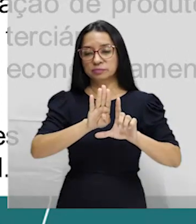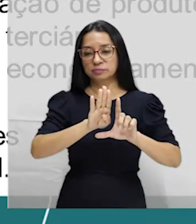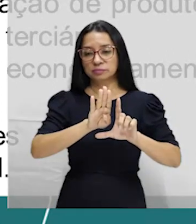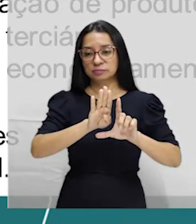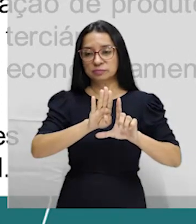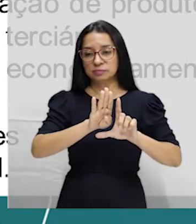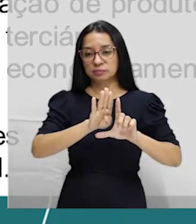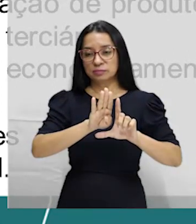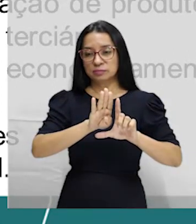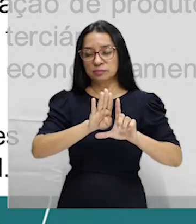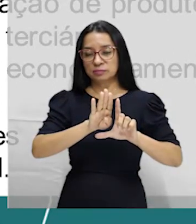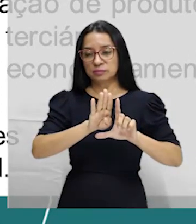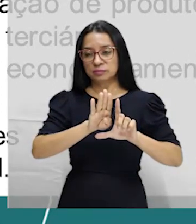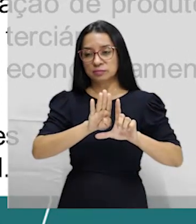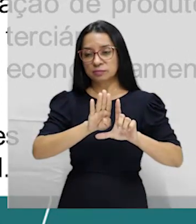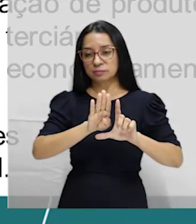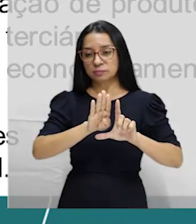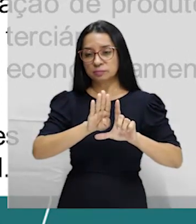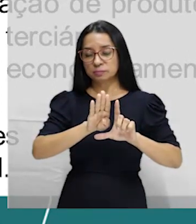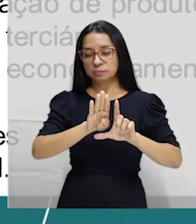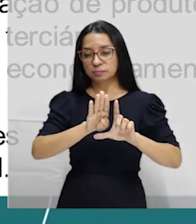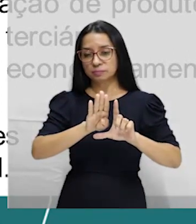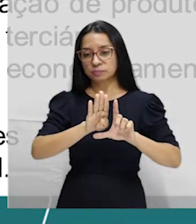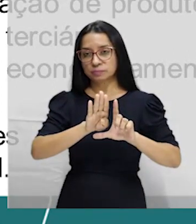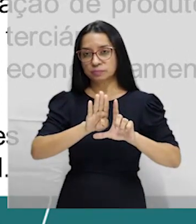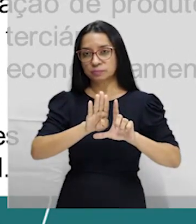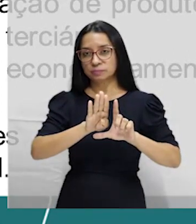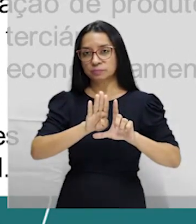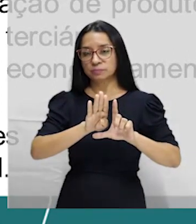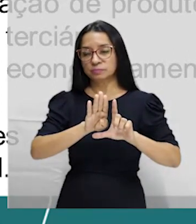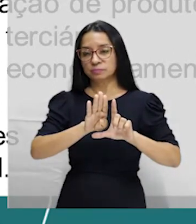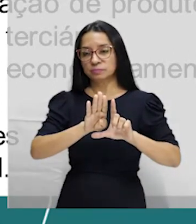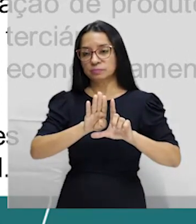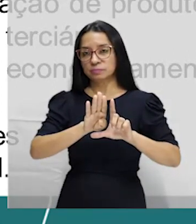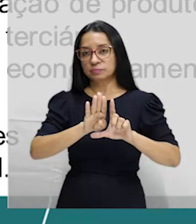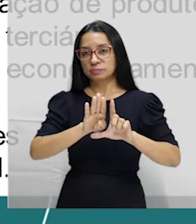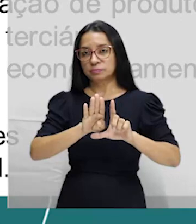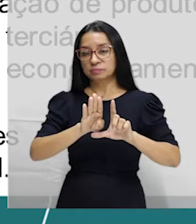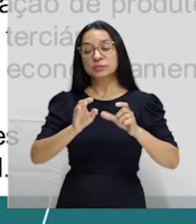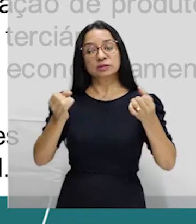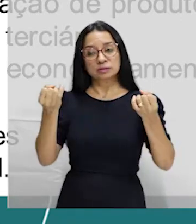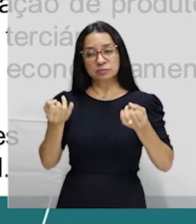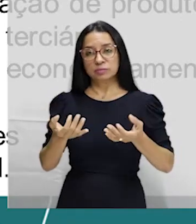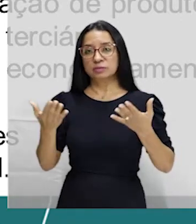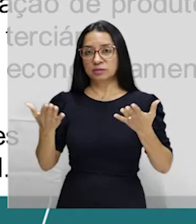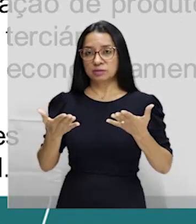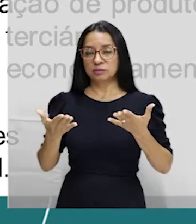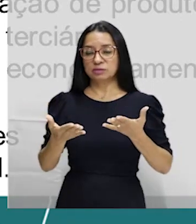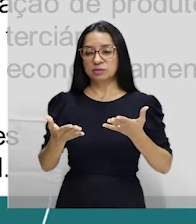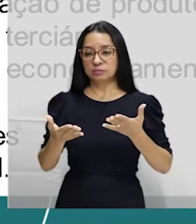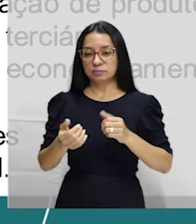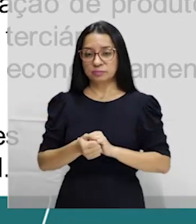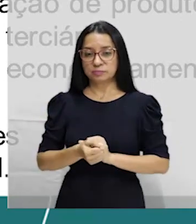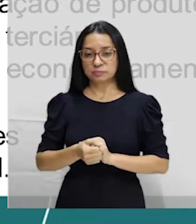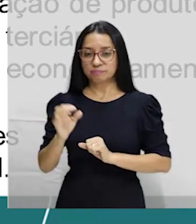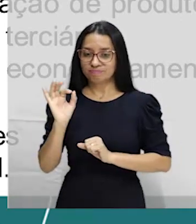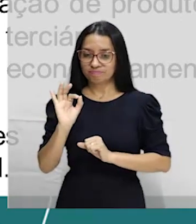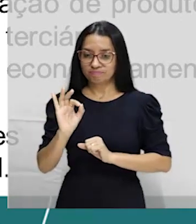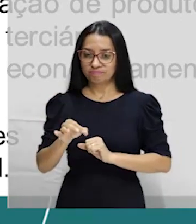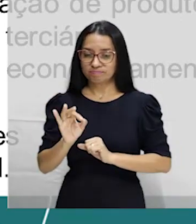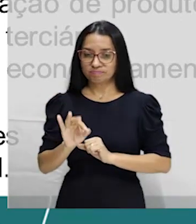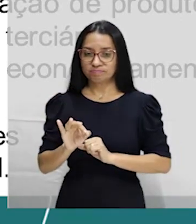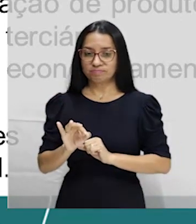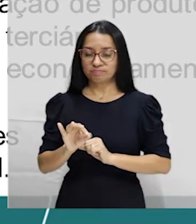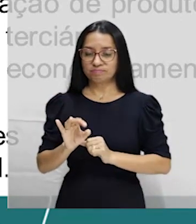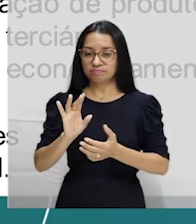em mercadorias e produções altamente tecnológicas, acabei de te falar isso, né, galera? Isso aqui, ó, tá muito correto, né, galera?